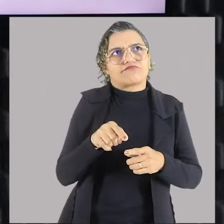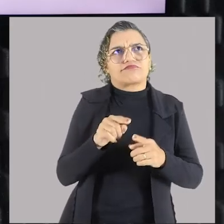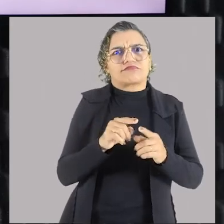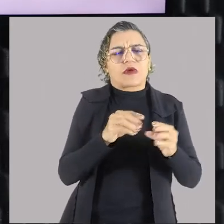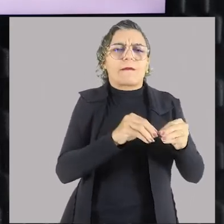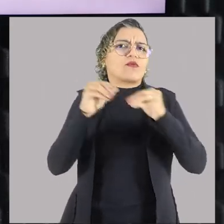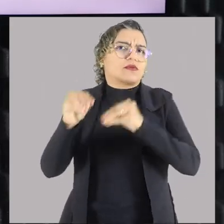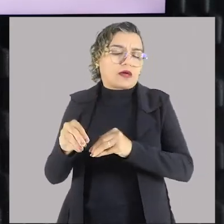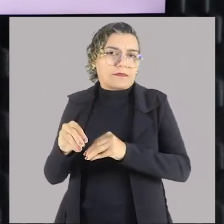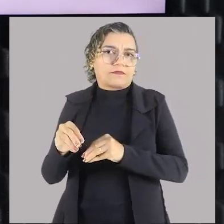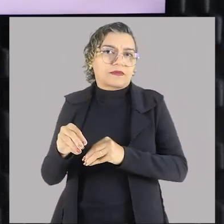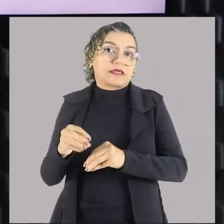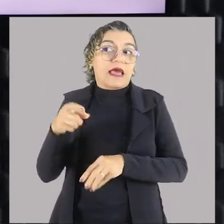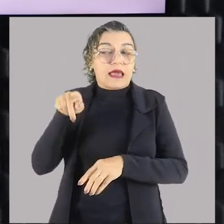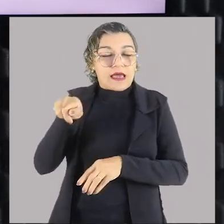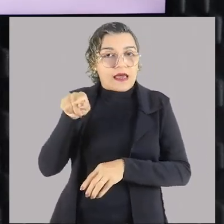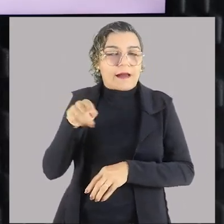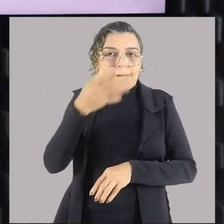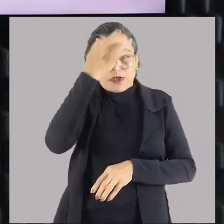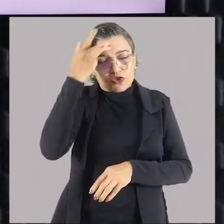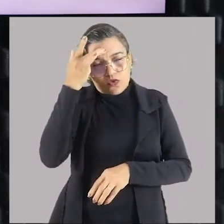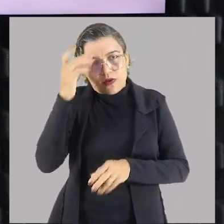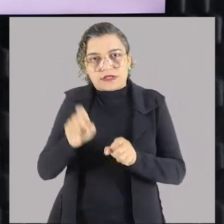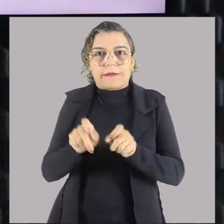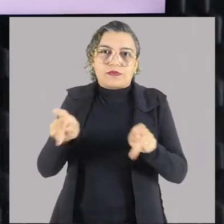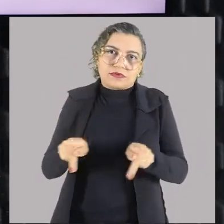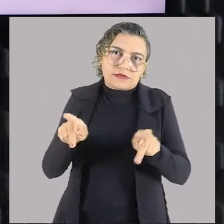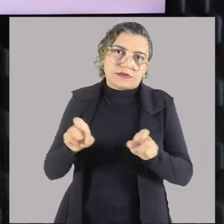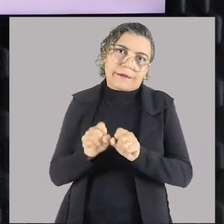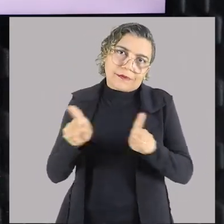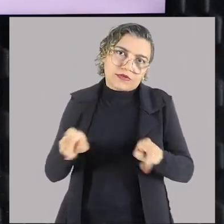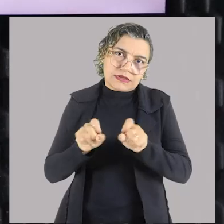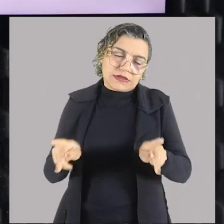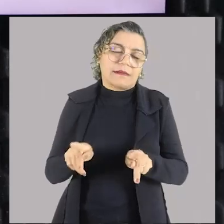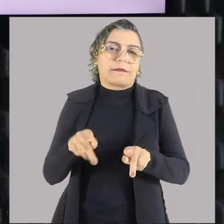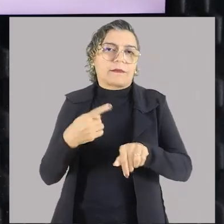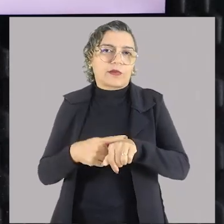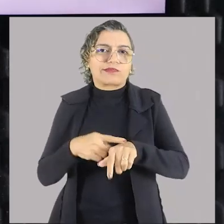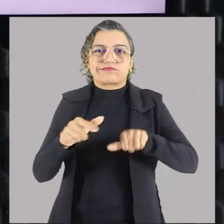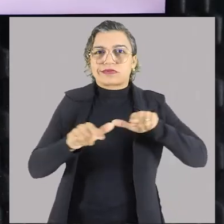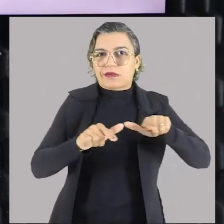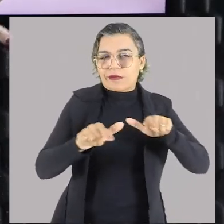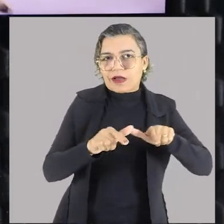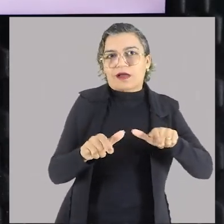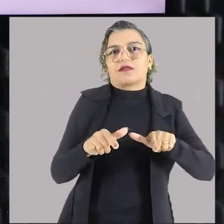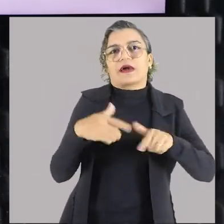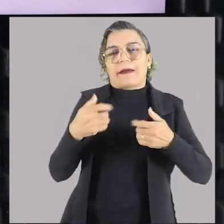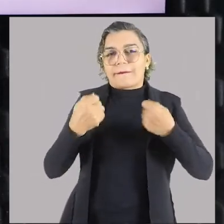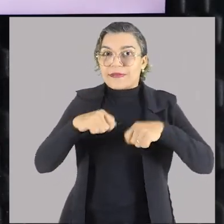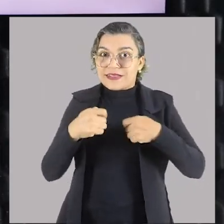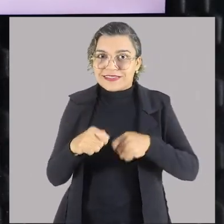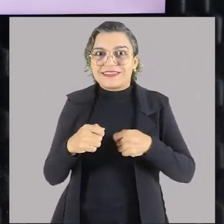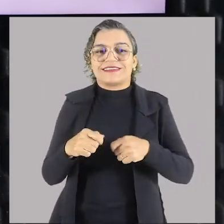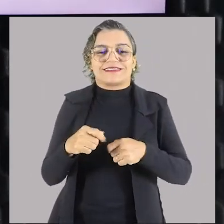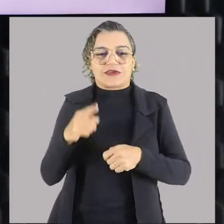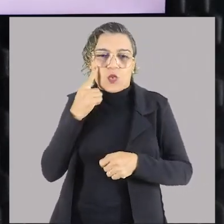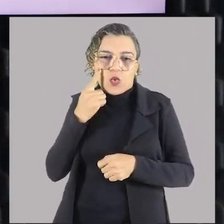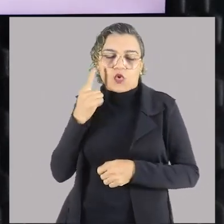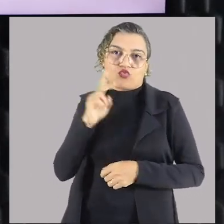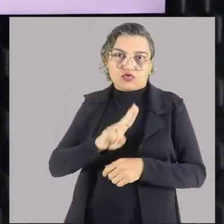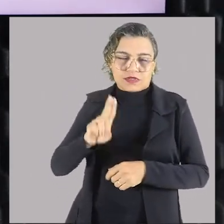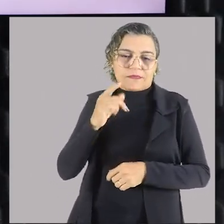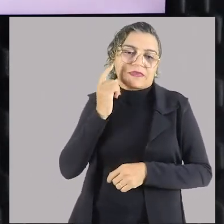Você faz uma farewell party, uma festa de despedida. Além do goodbye, que vocês conhecem, a